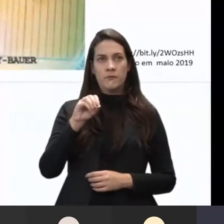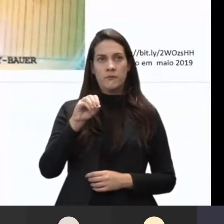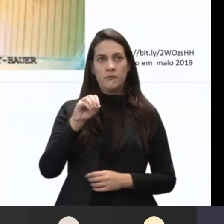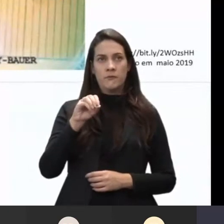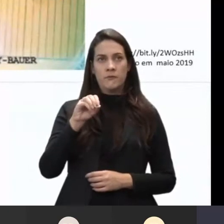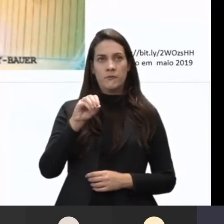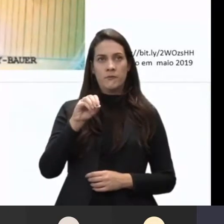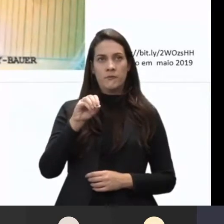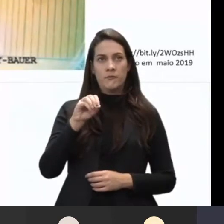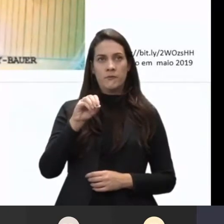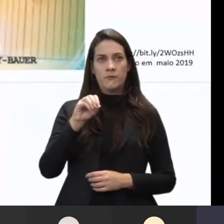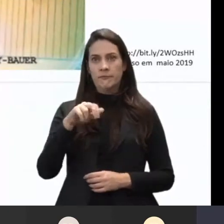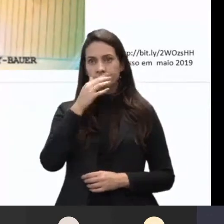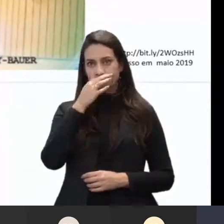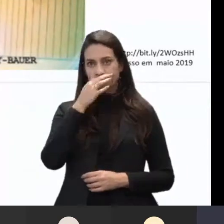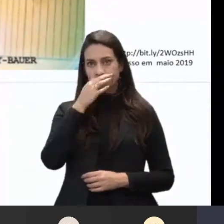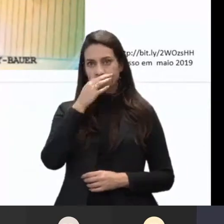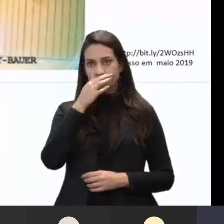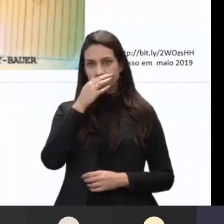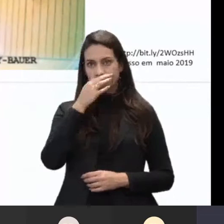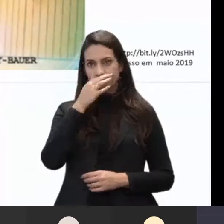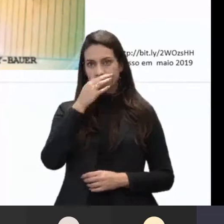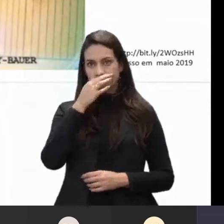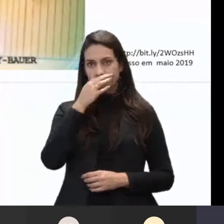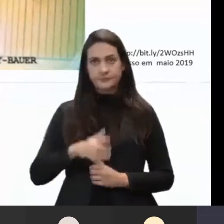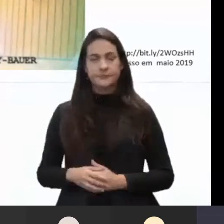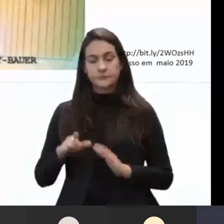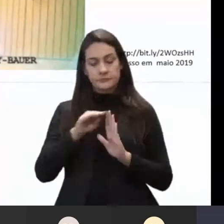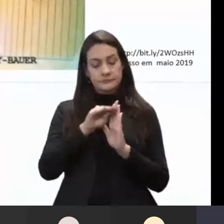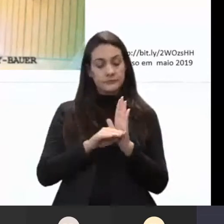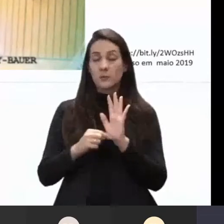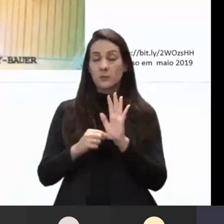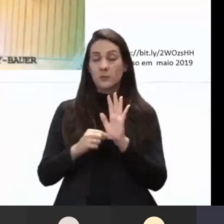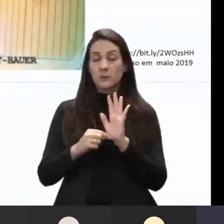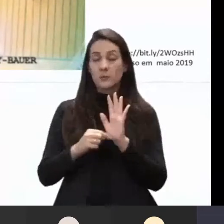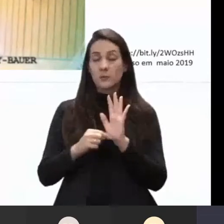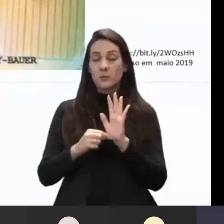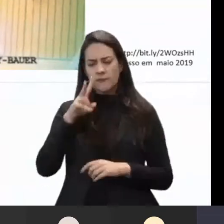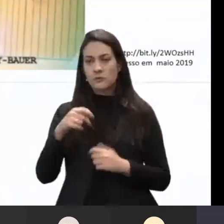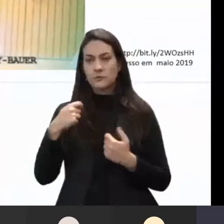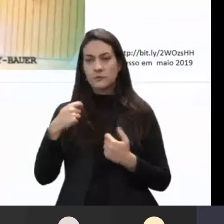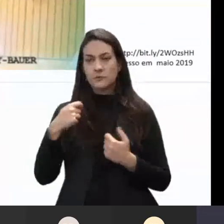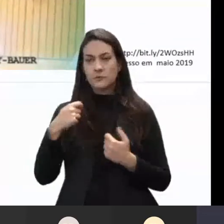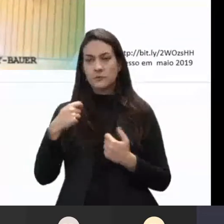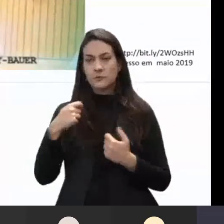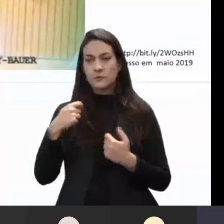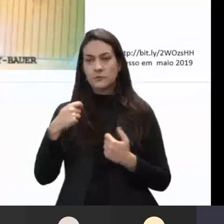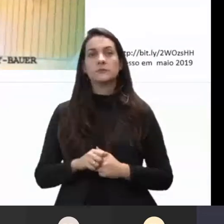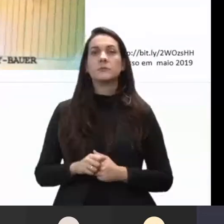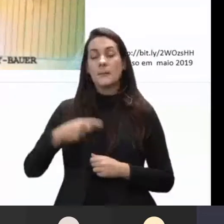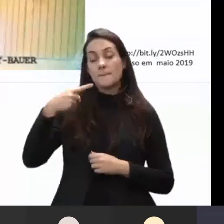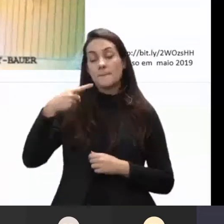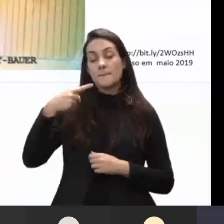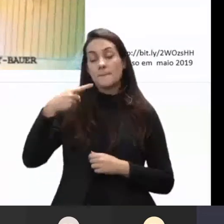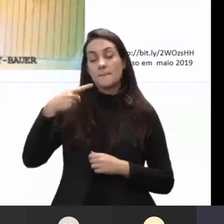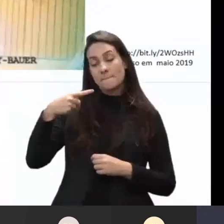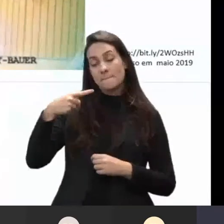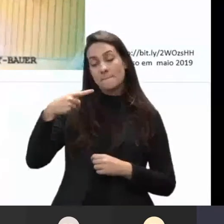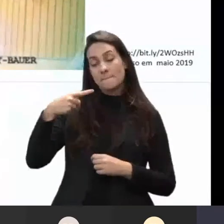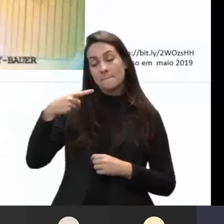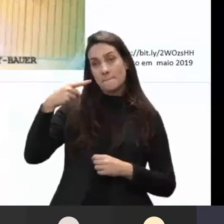norfloxacino. A tabela, ela mostra que, para ele ser resistente, o halo tem que ser menor ou igual a